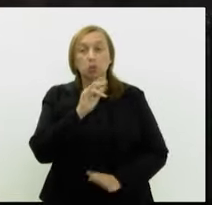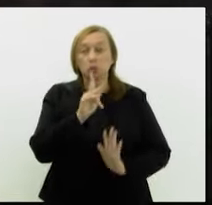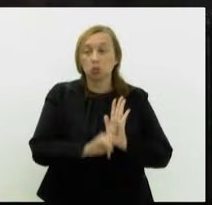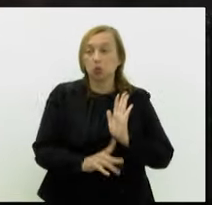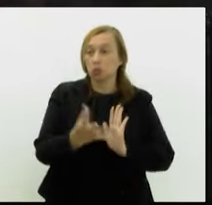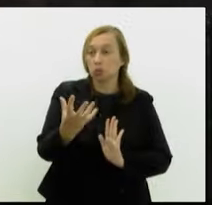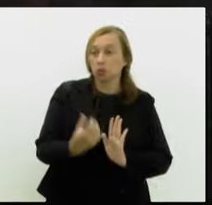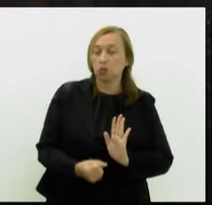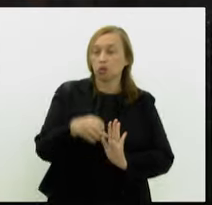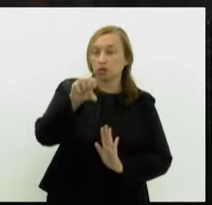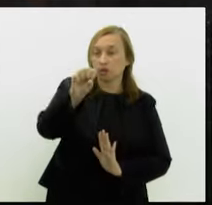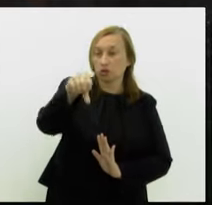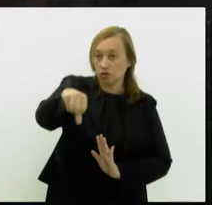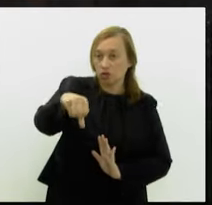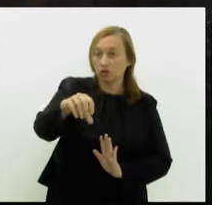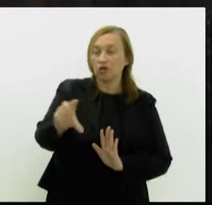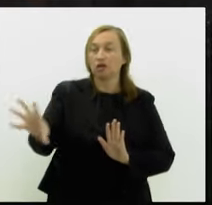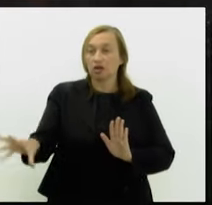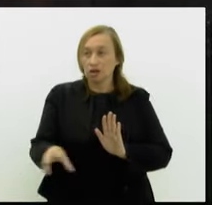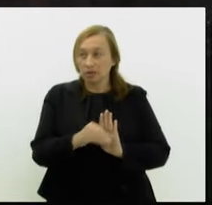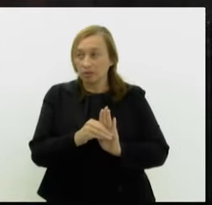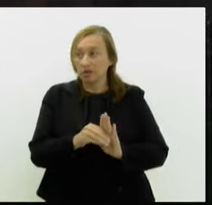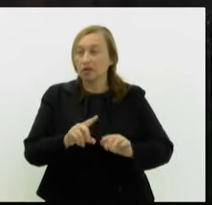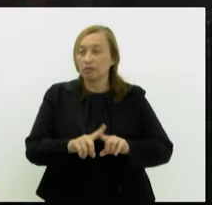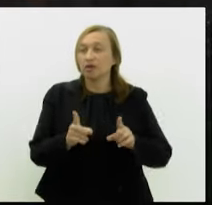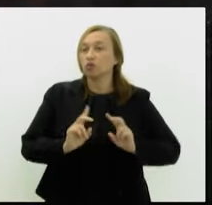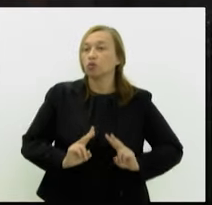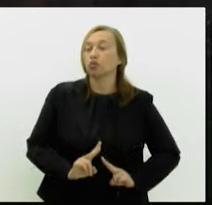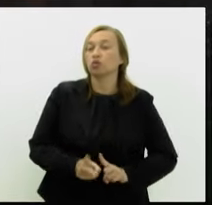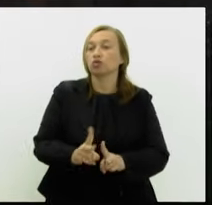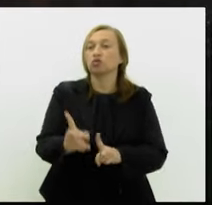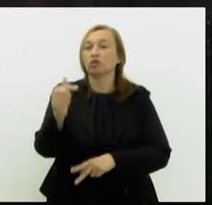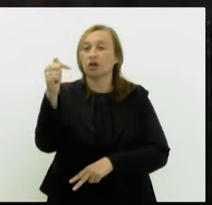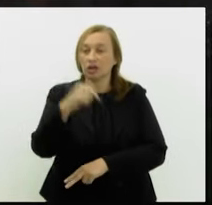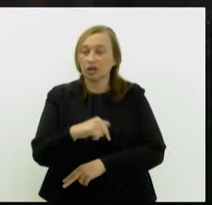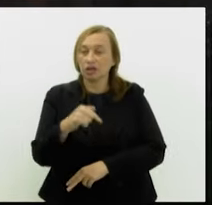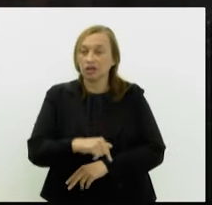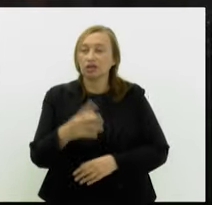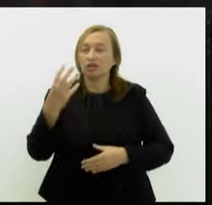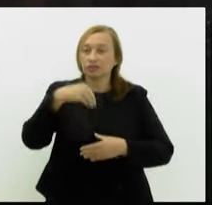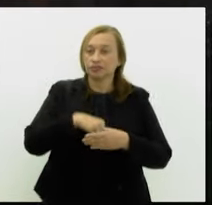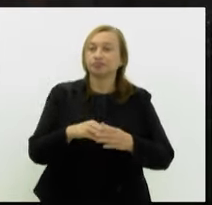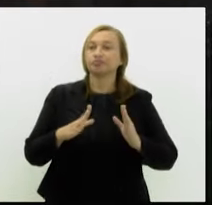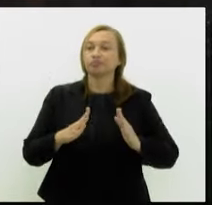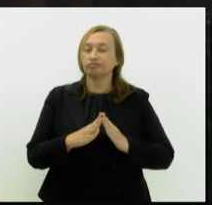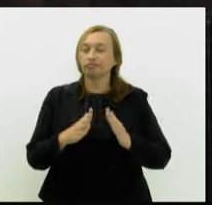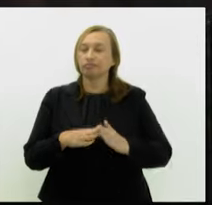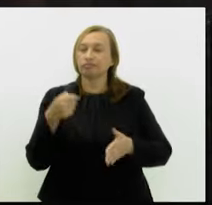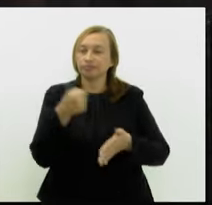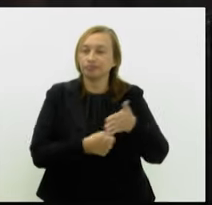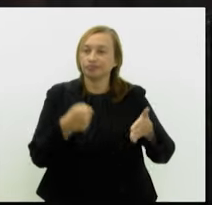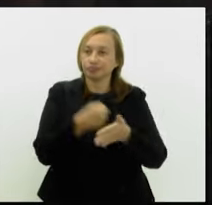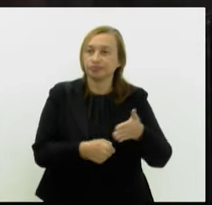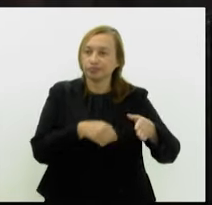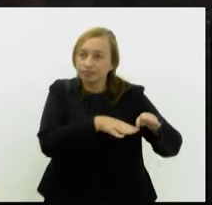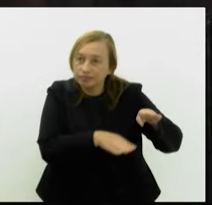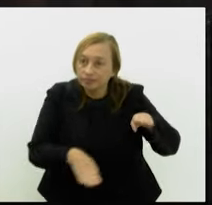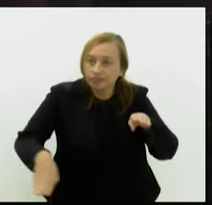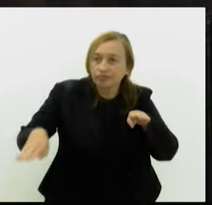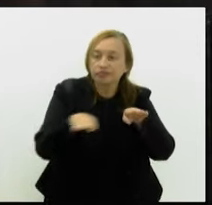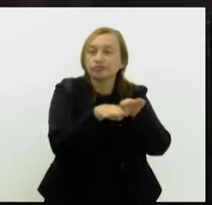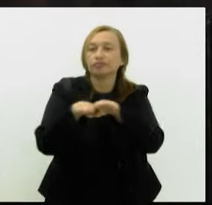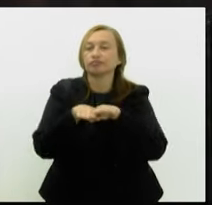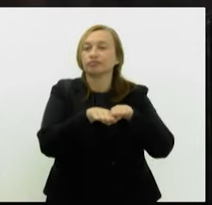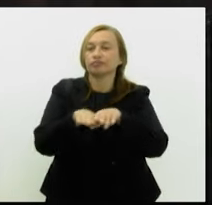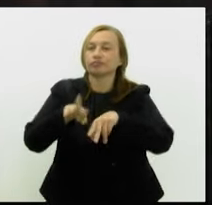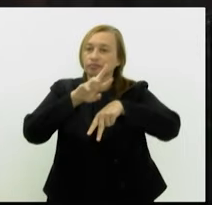recebeu 9 emendas, mas a gente continuará aqui, dentro dessa casa, lutando pela igualdade de